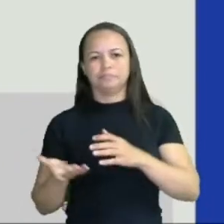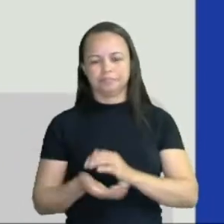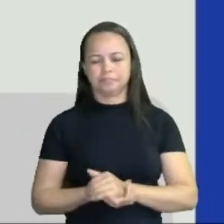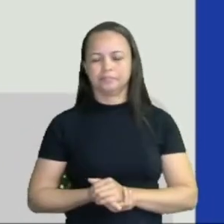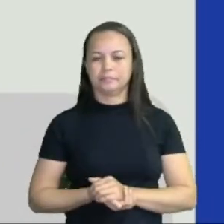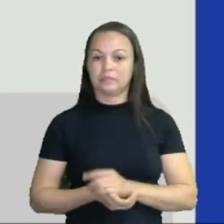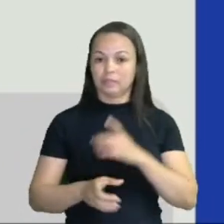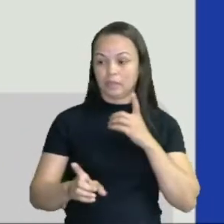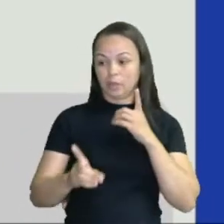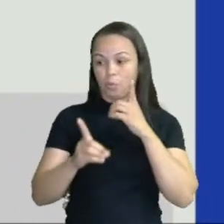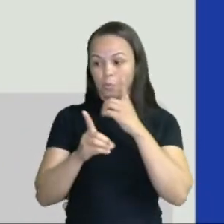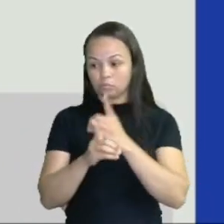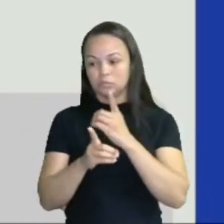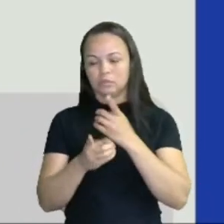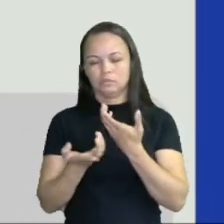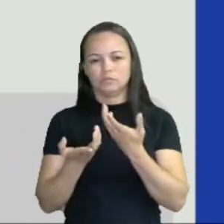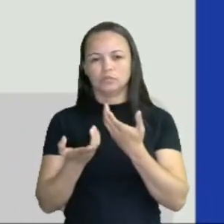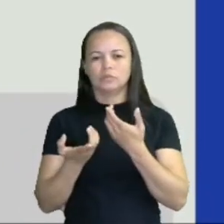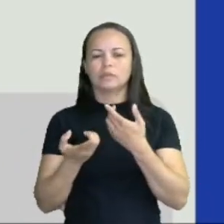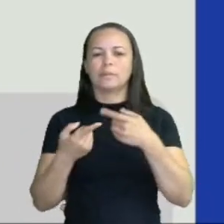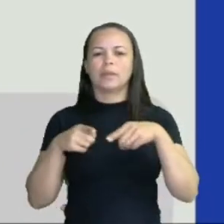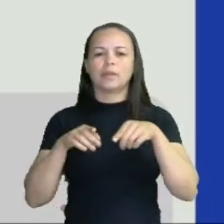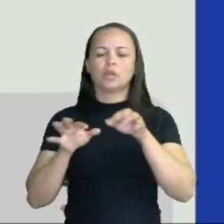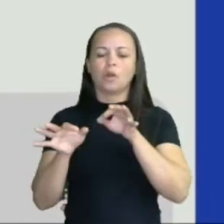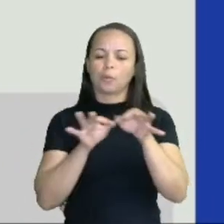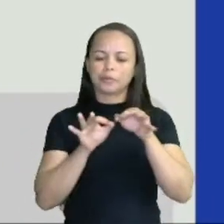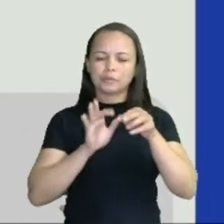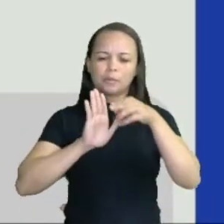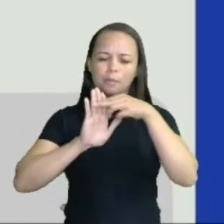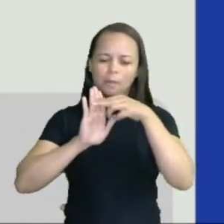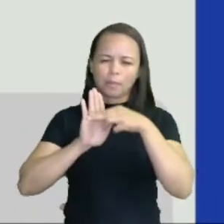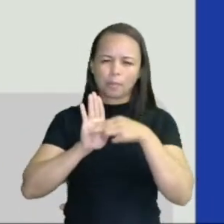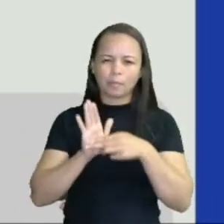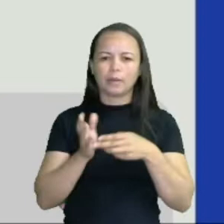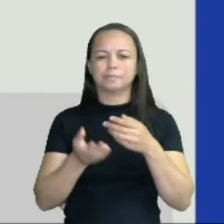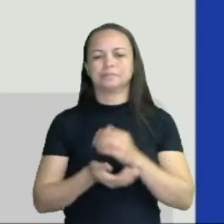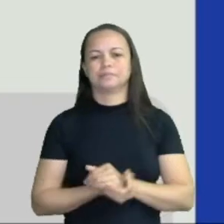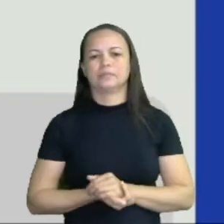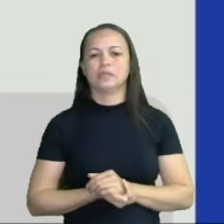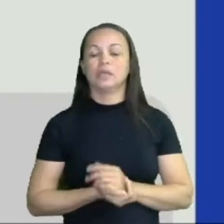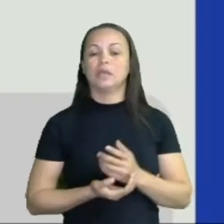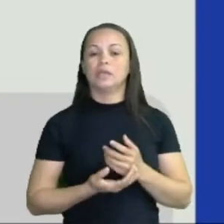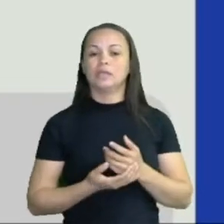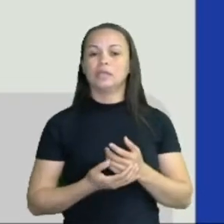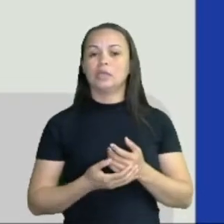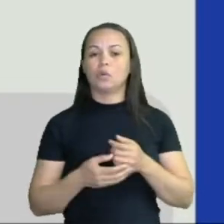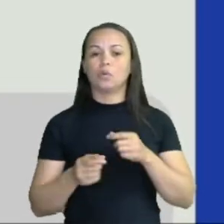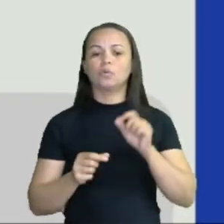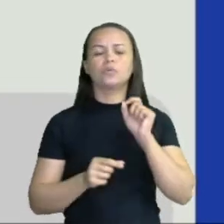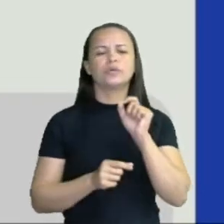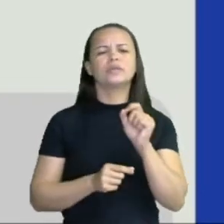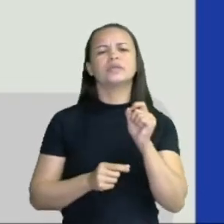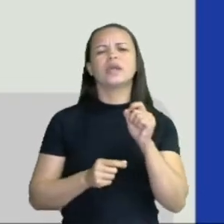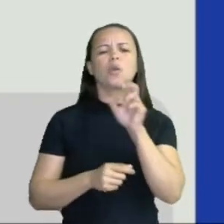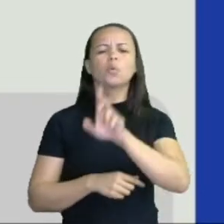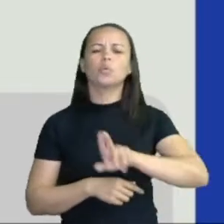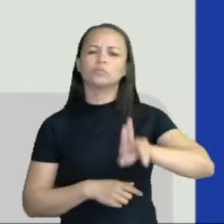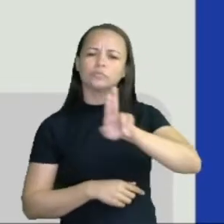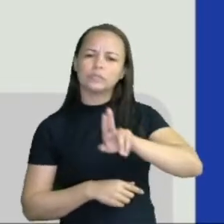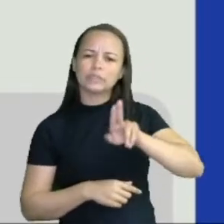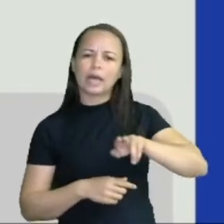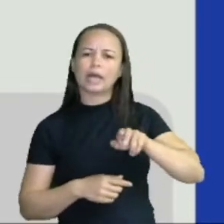que encontramos ali no texto do modo de preparo. O eletrodoméstico usado nessa receita, temos